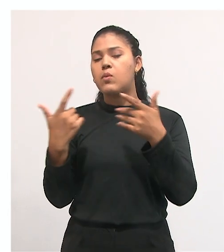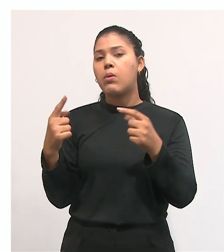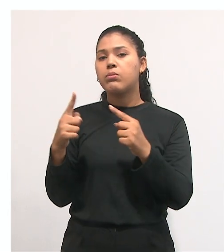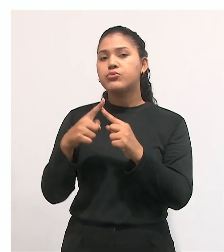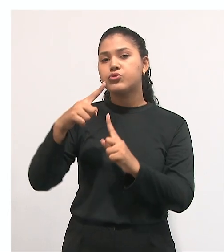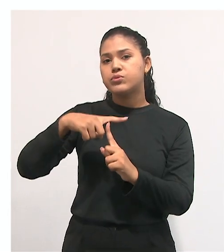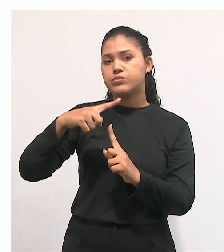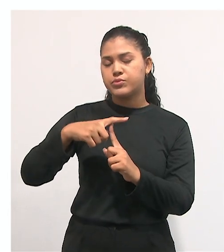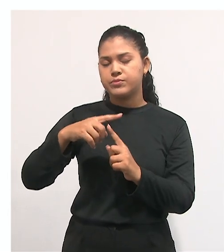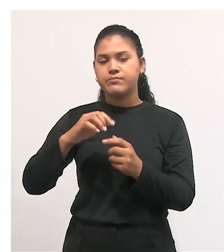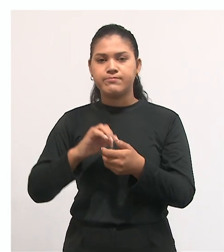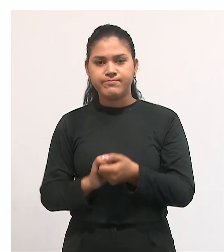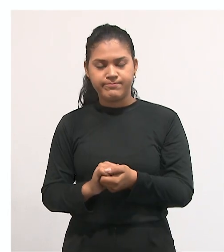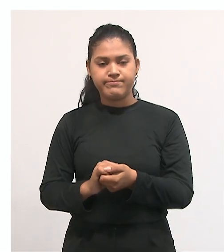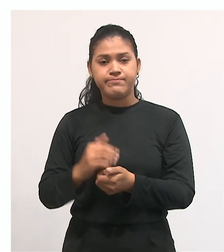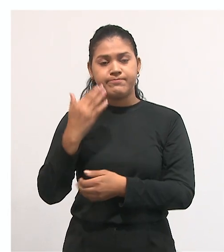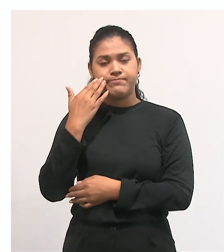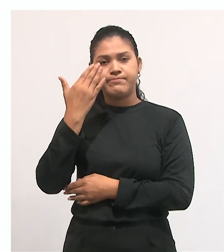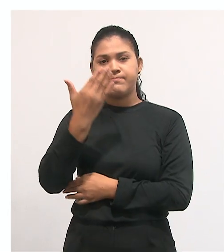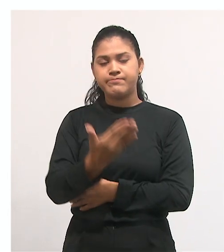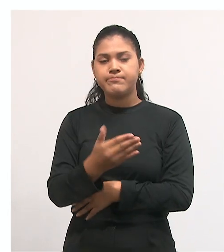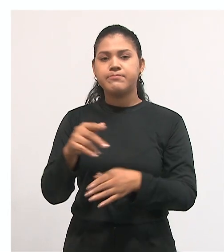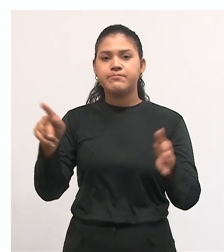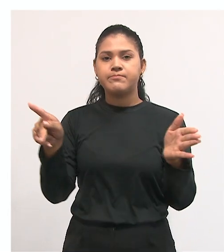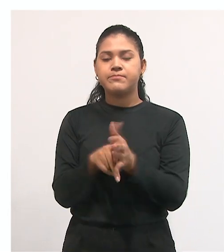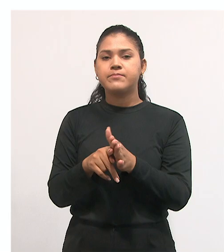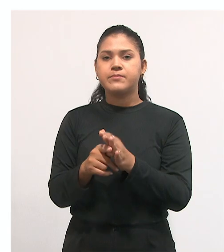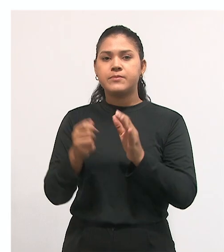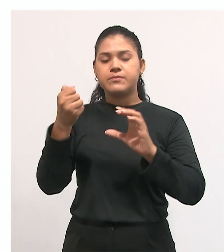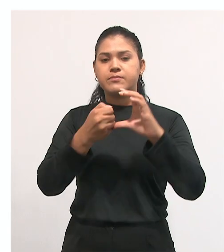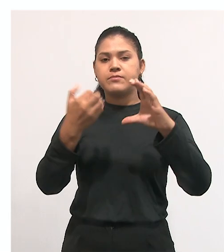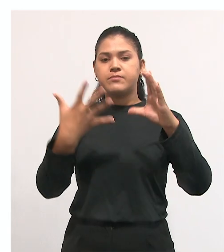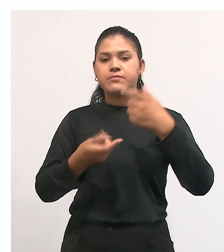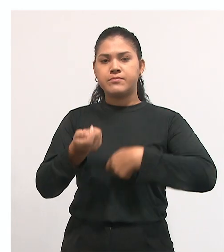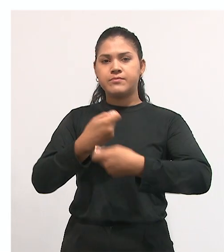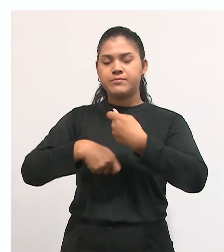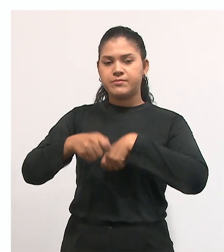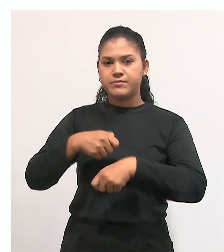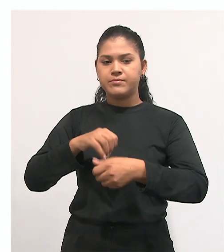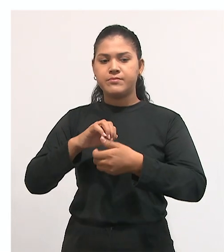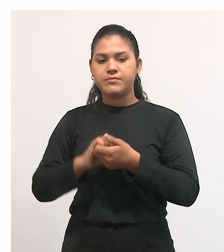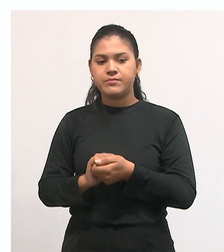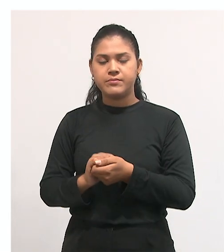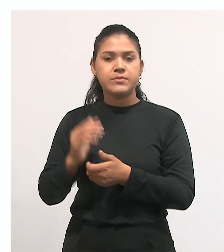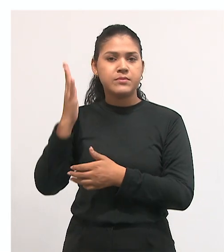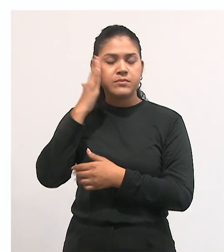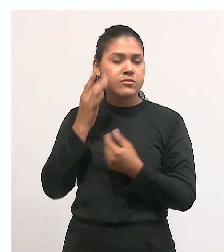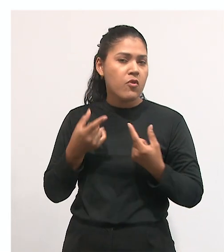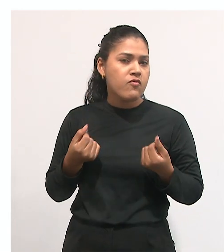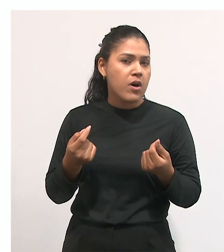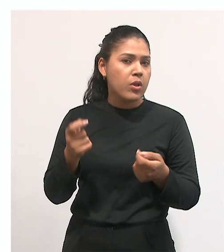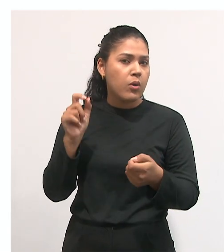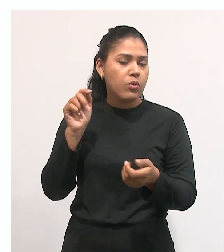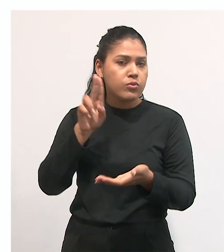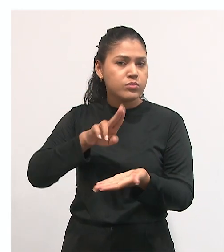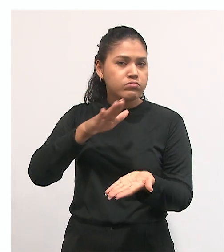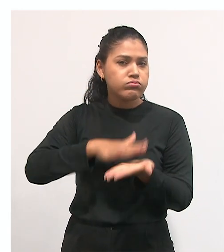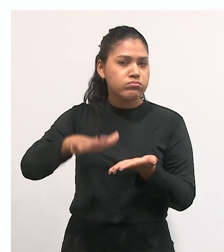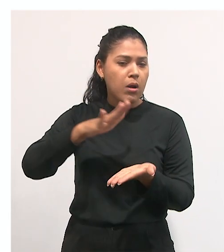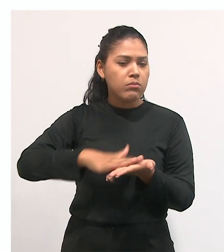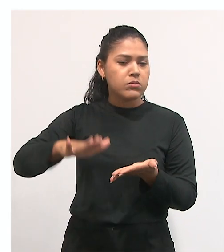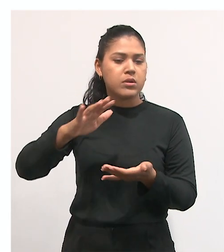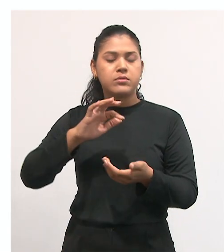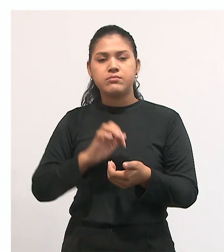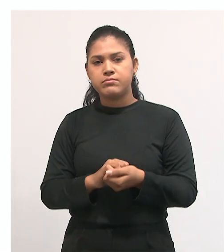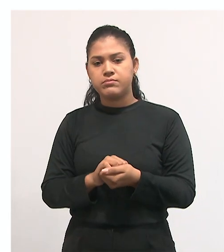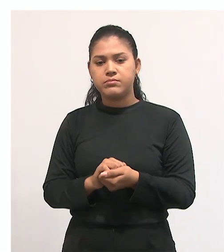aqui também financeiros de projetos, né? Vamos ver aqui: levantamento de custos, previsibilidade